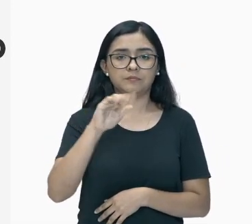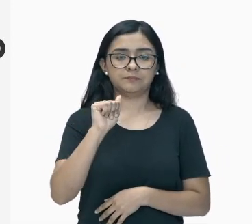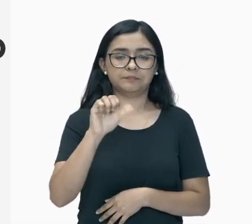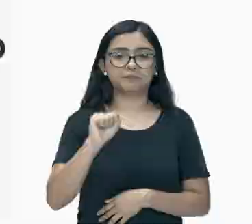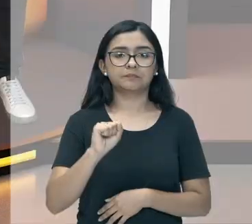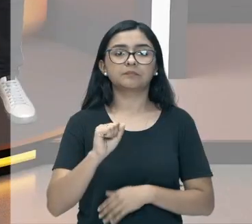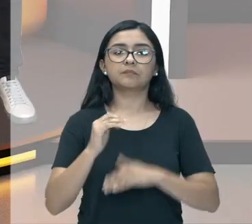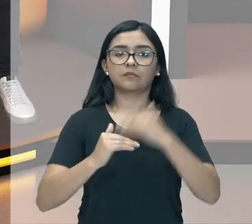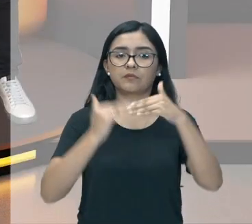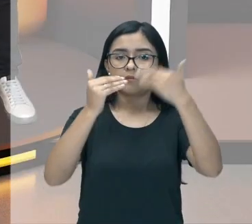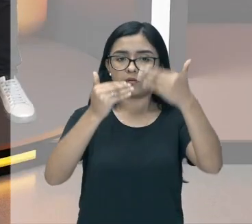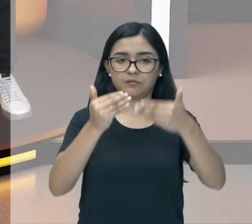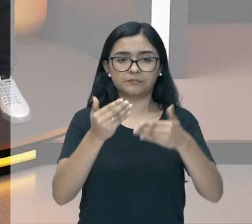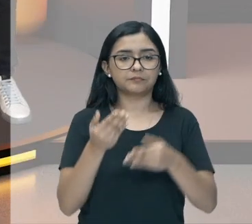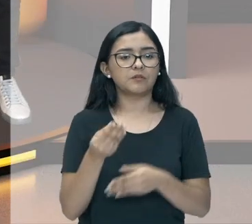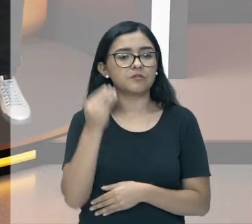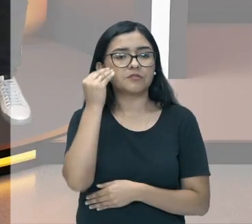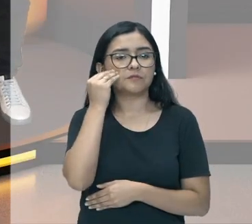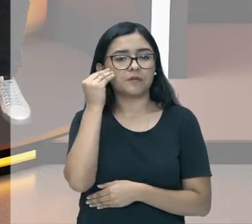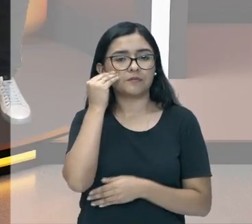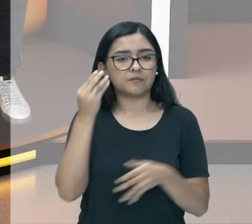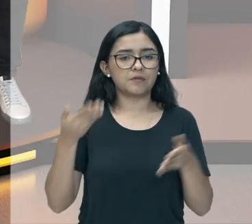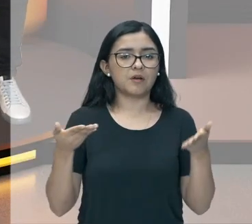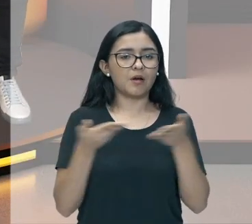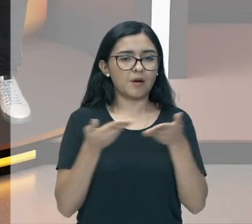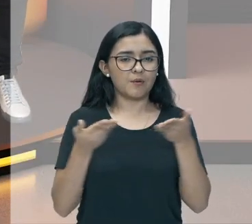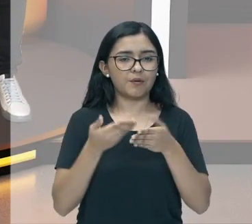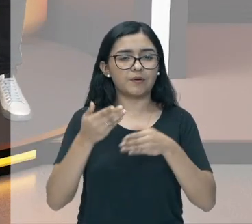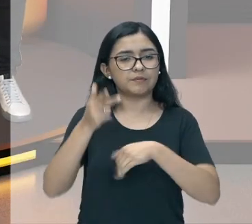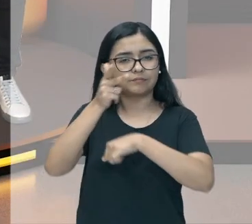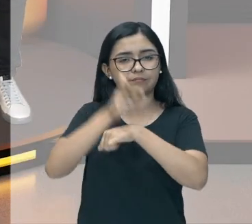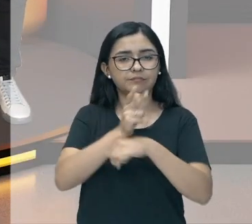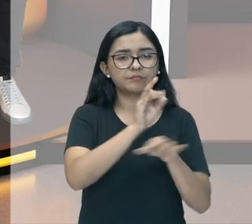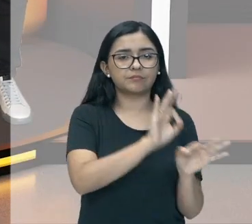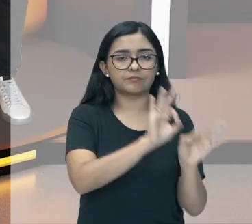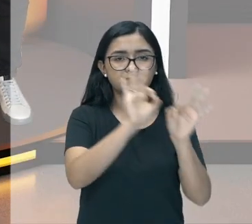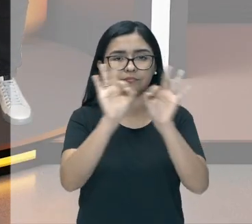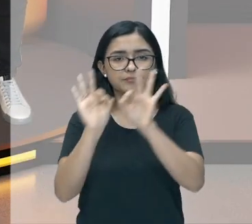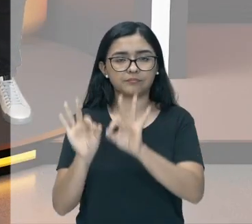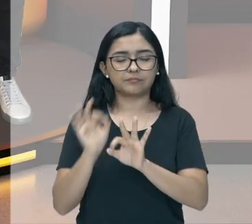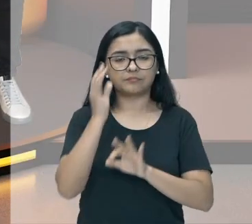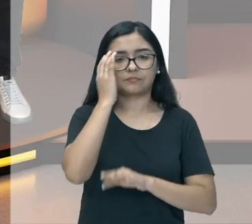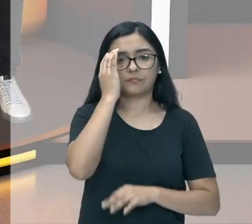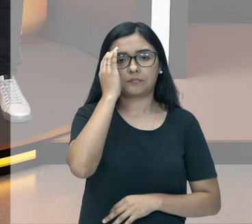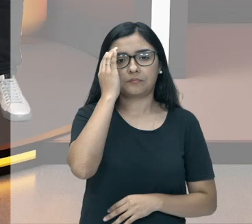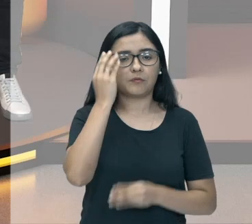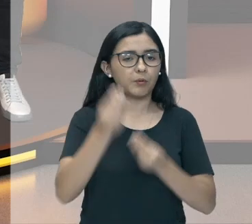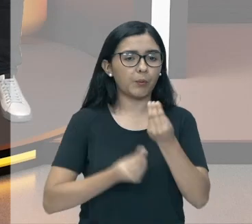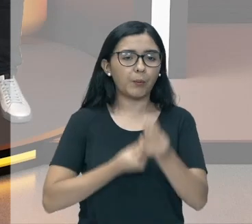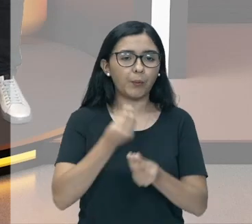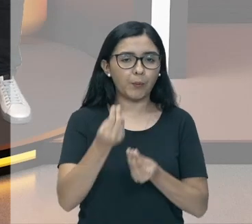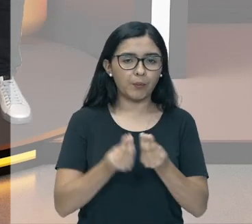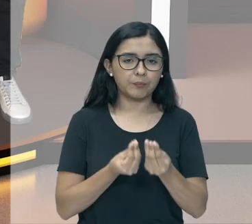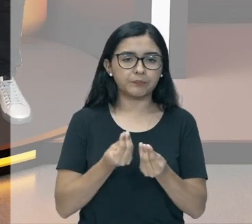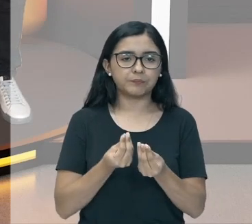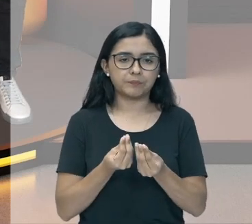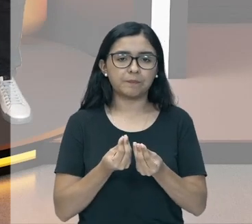aqui, nessa nossa animação, como que as